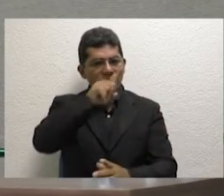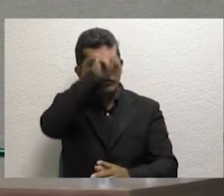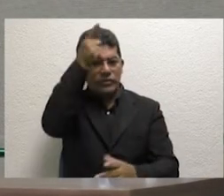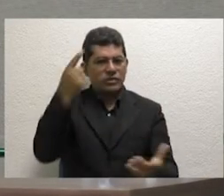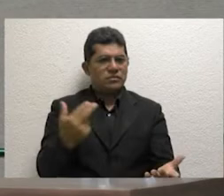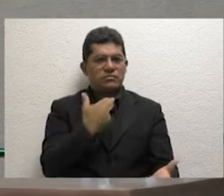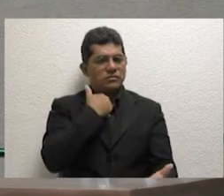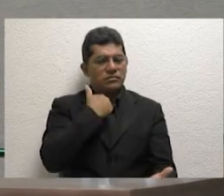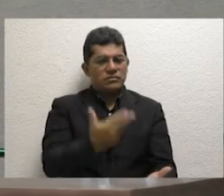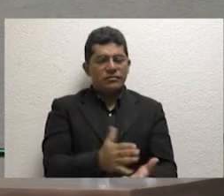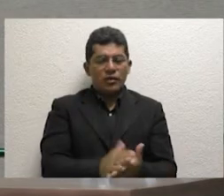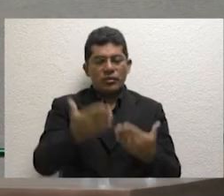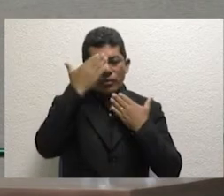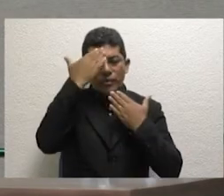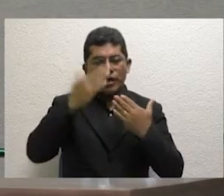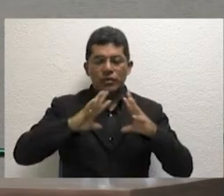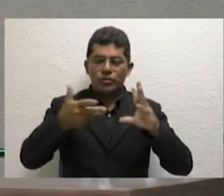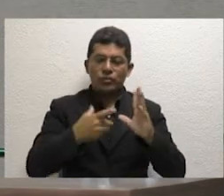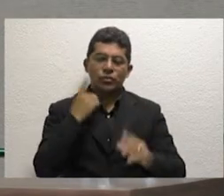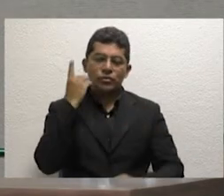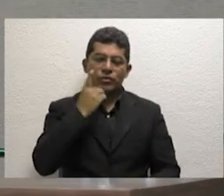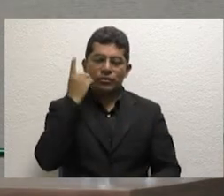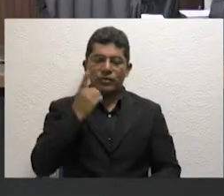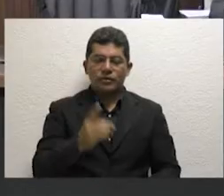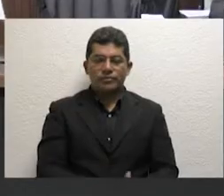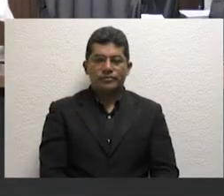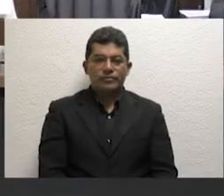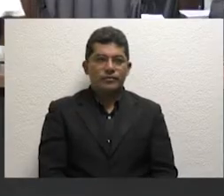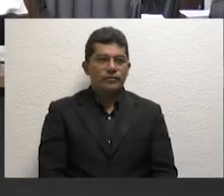obrigado, senhores deputados, senhoras deputadas.